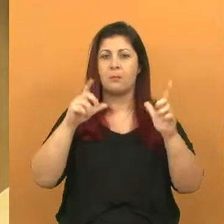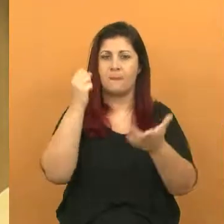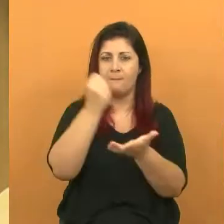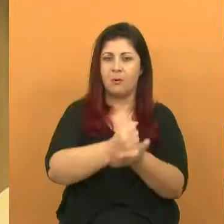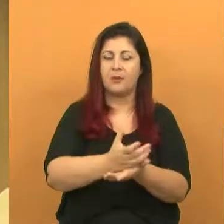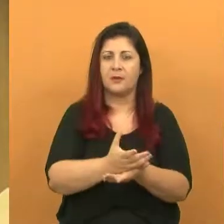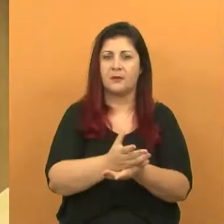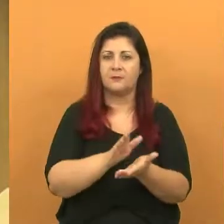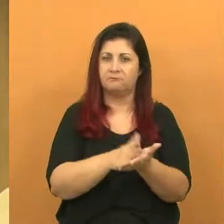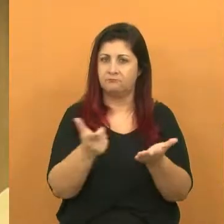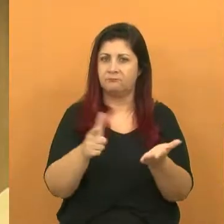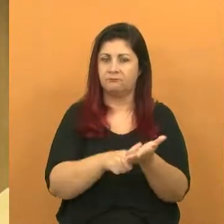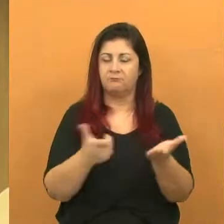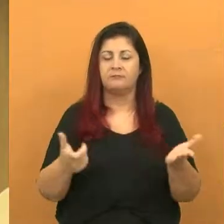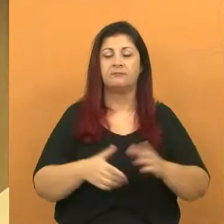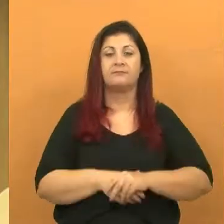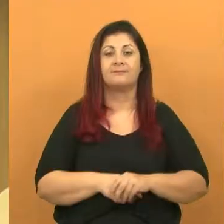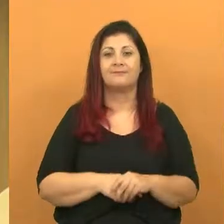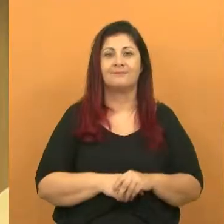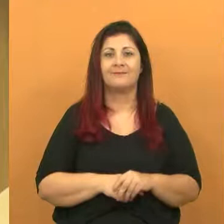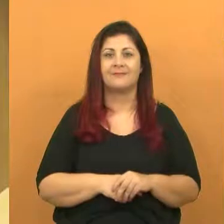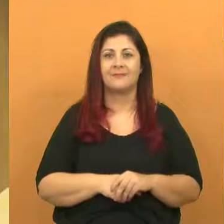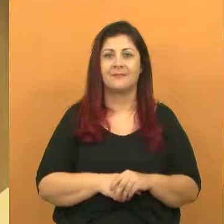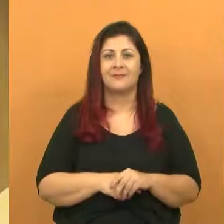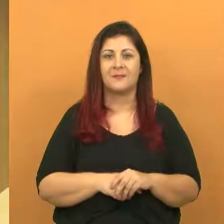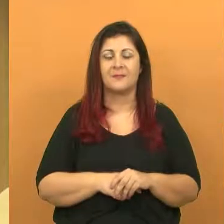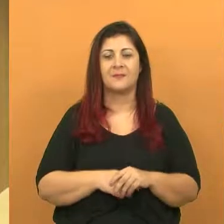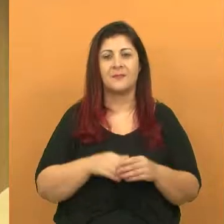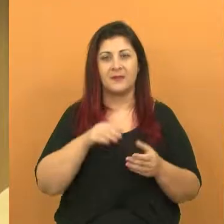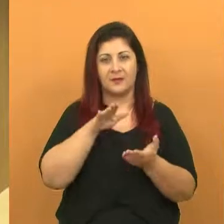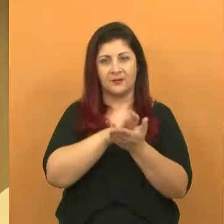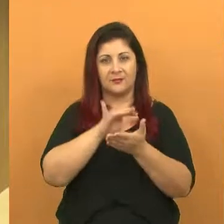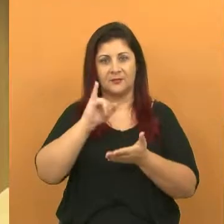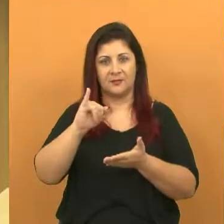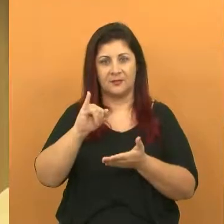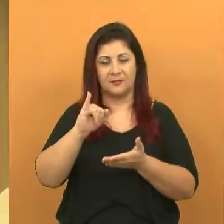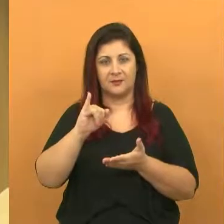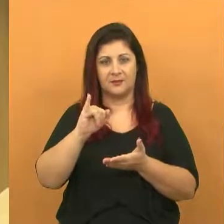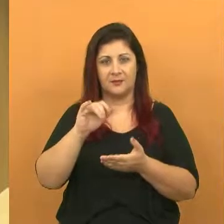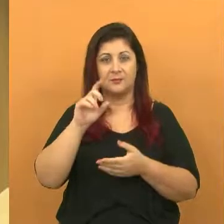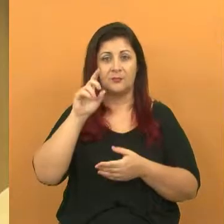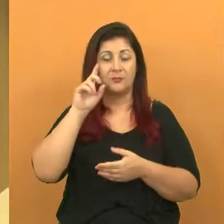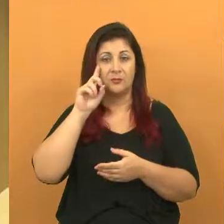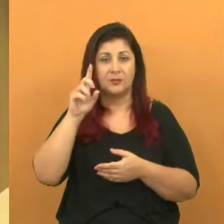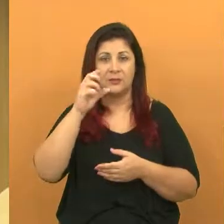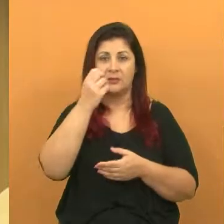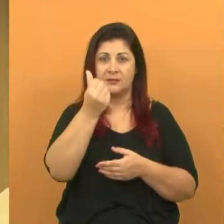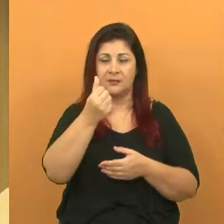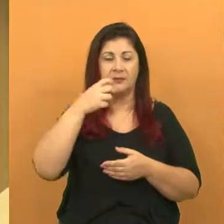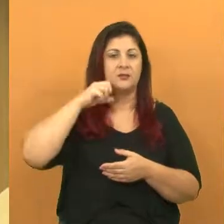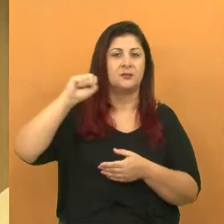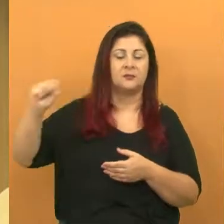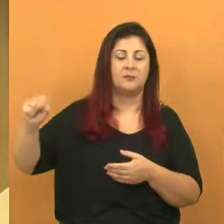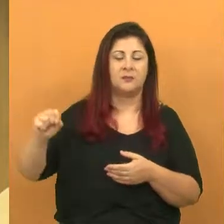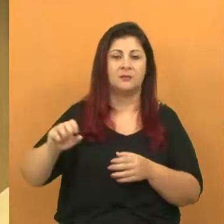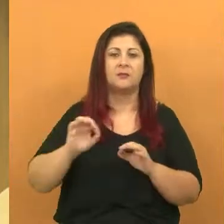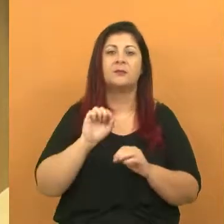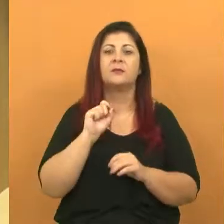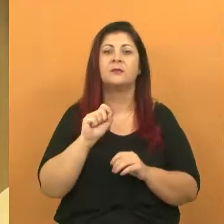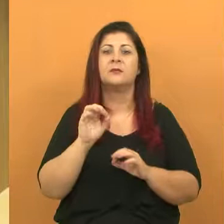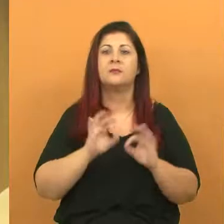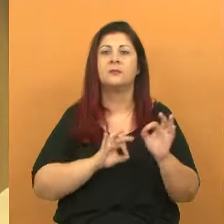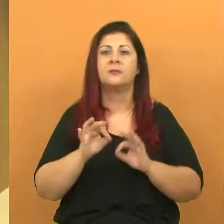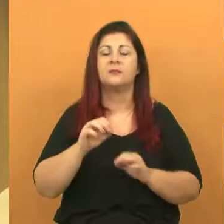as disposições em contrário. Câmara Municipal de Jacareí, 6 de abril de 2017.